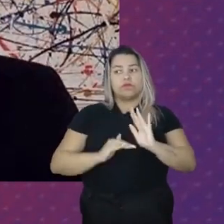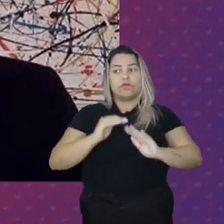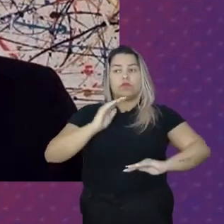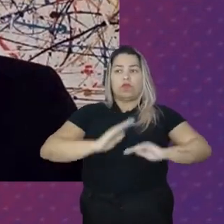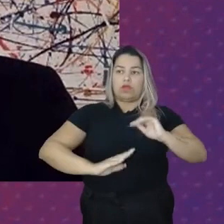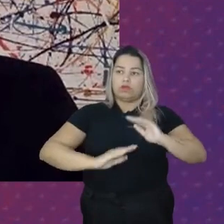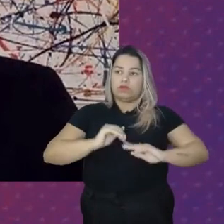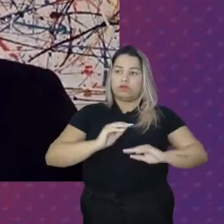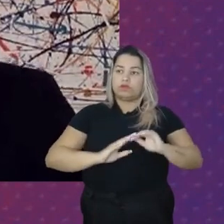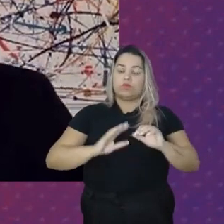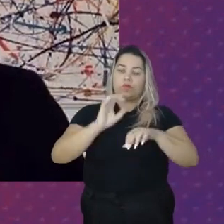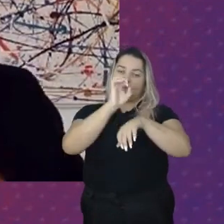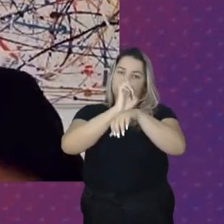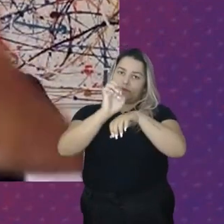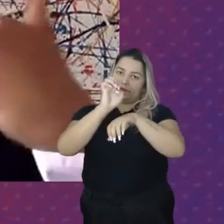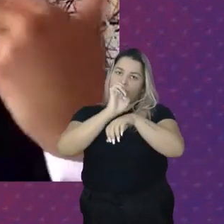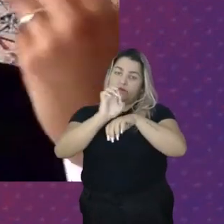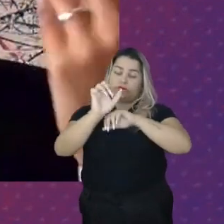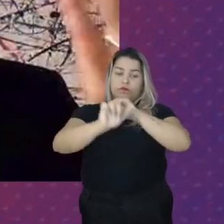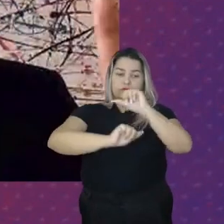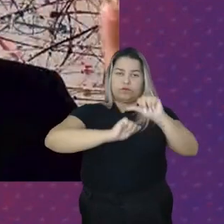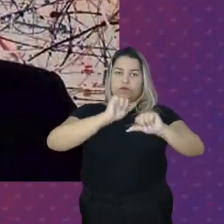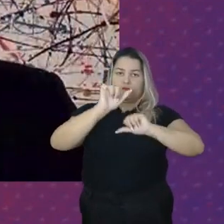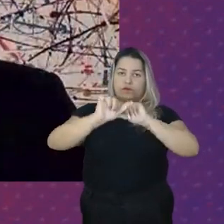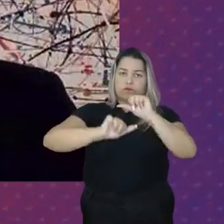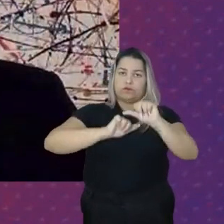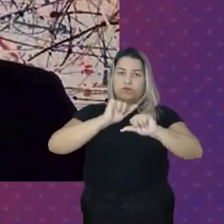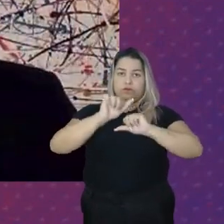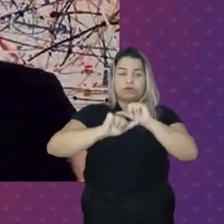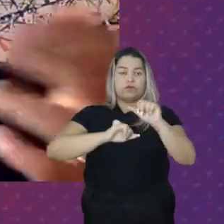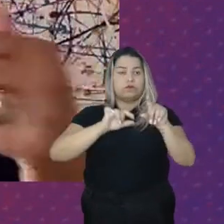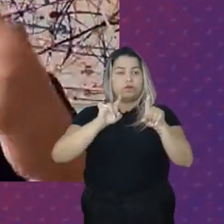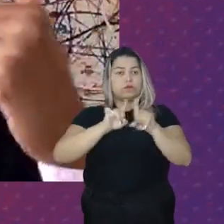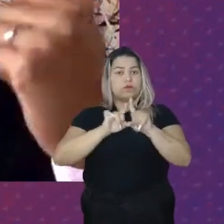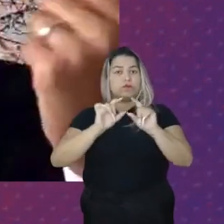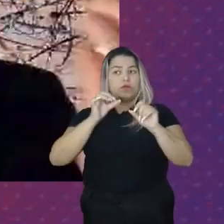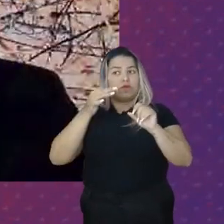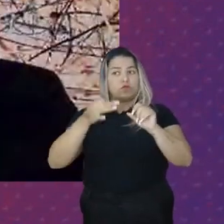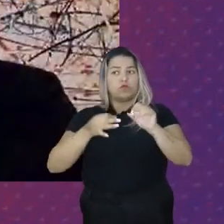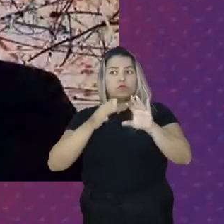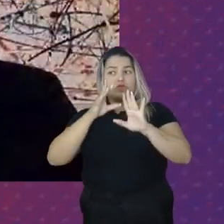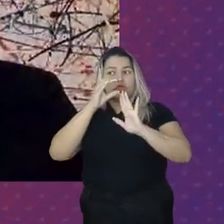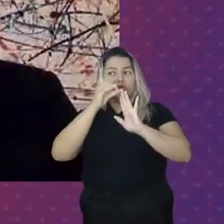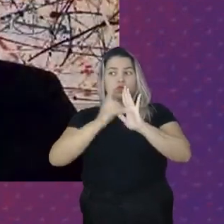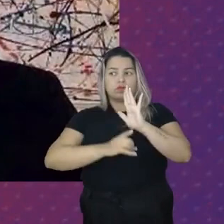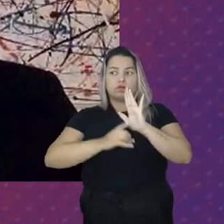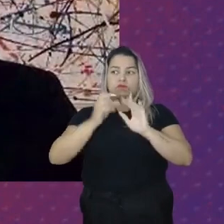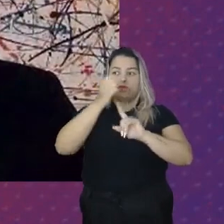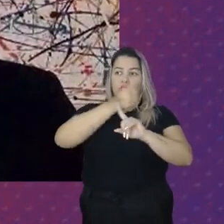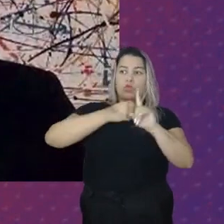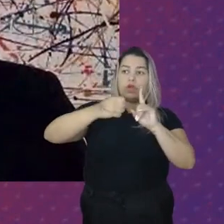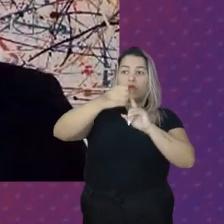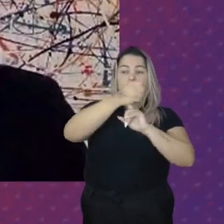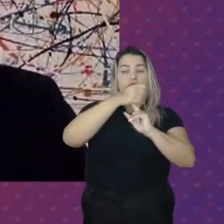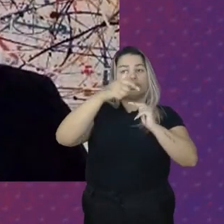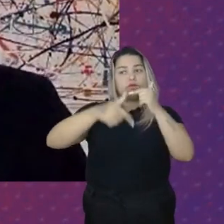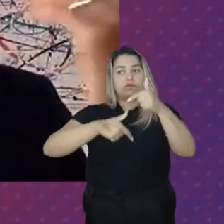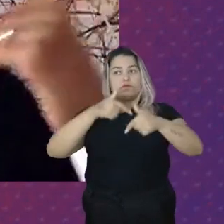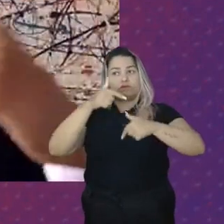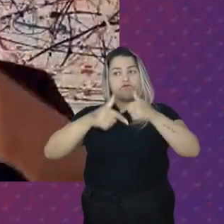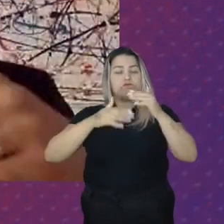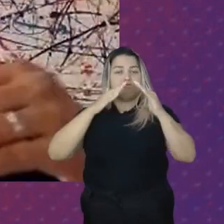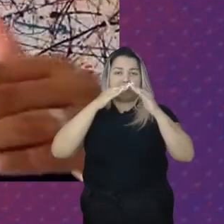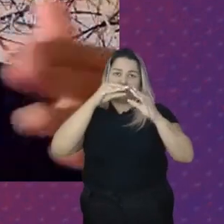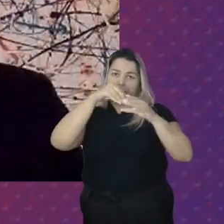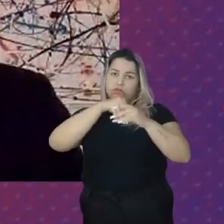tempo, né, que o Estado tornou mais tangível a concretização dos direitos sociais das trabalhadoras domésticas,